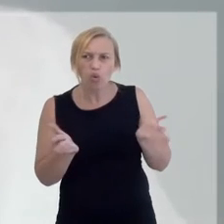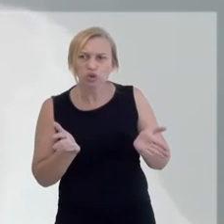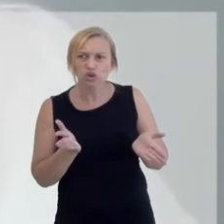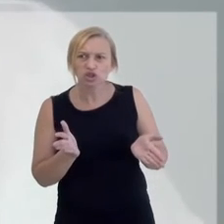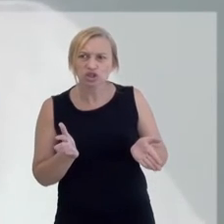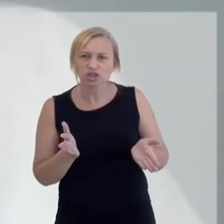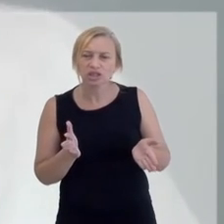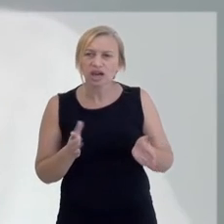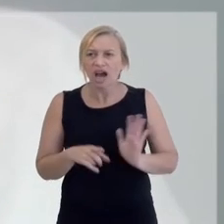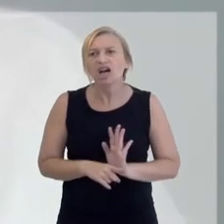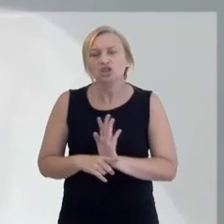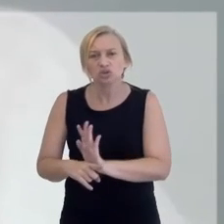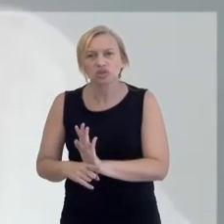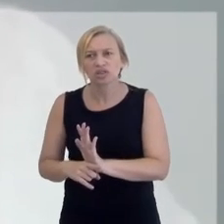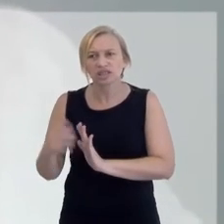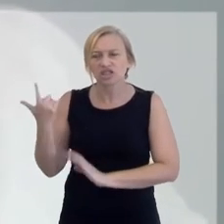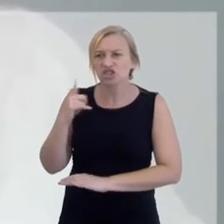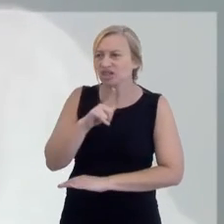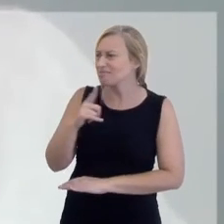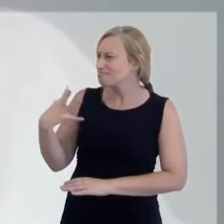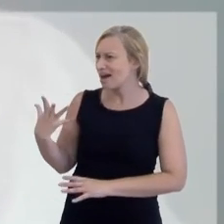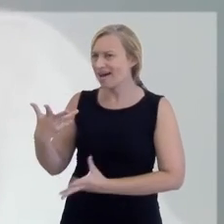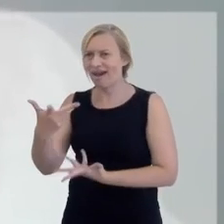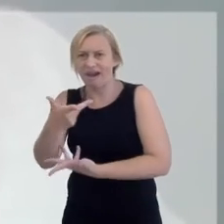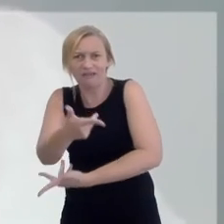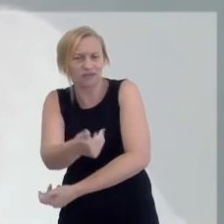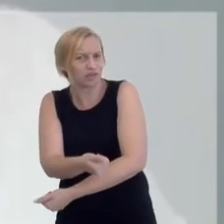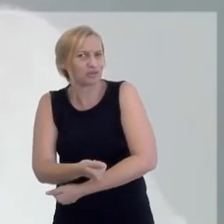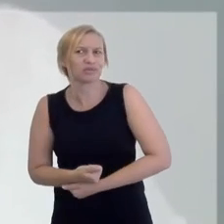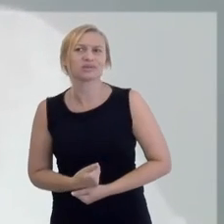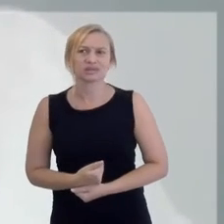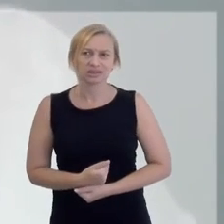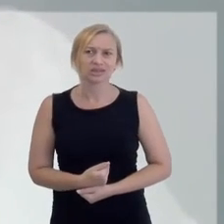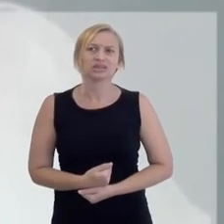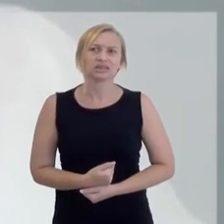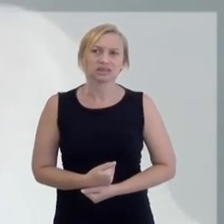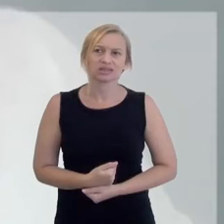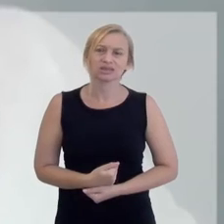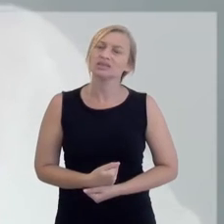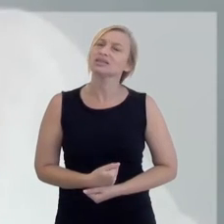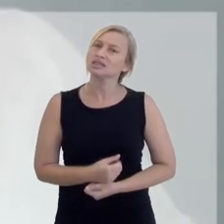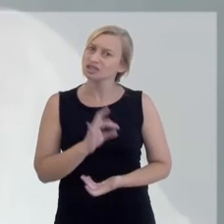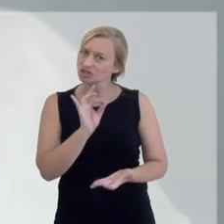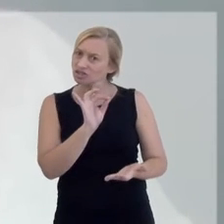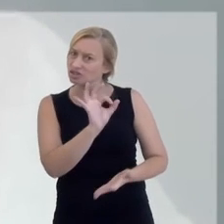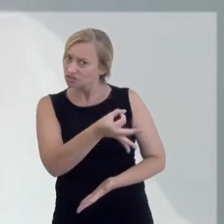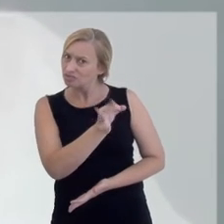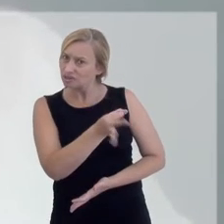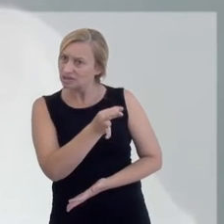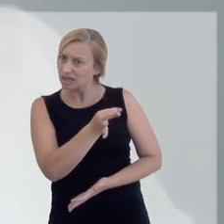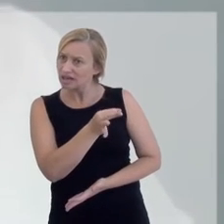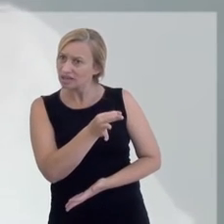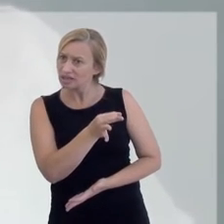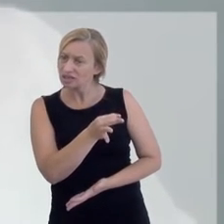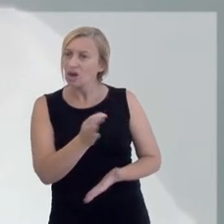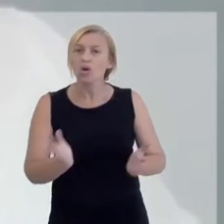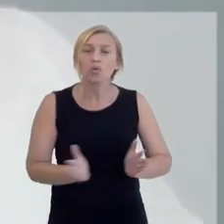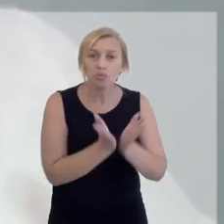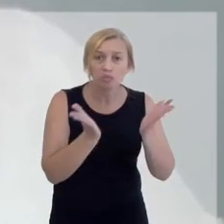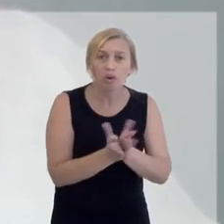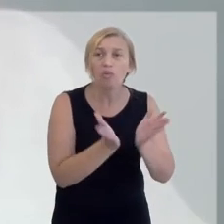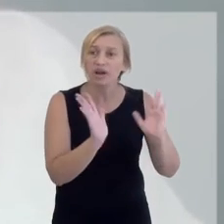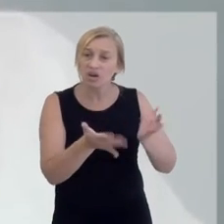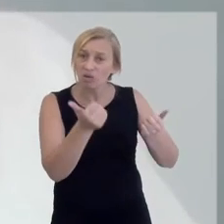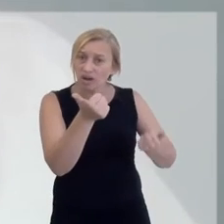para quem está chegando de cota maravilhoso. Ela proporciona de verdade